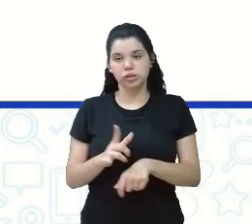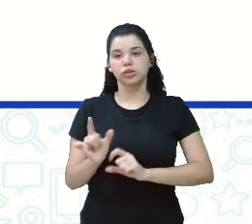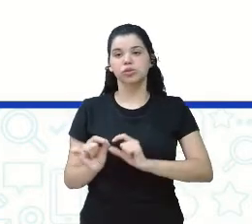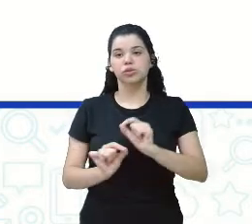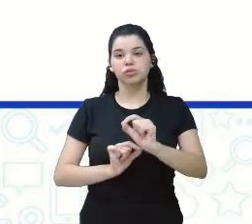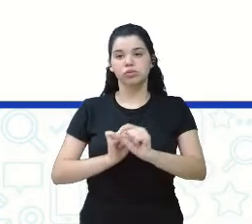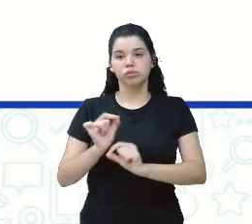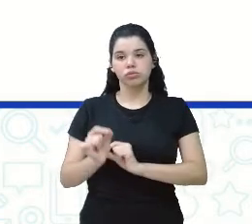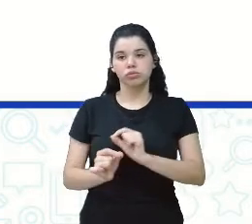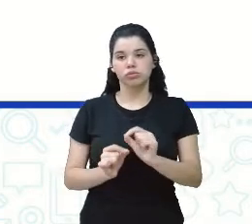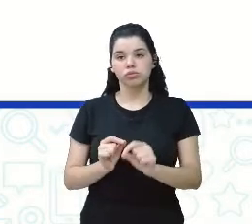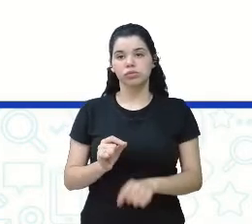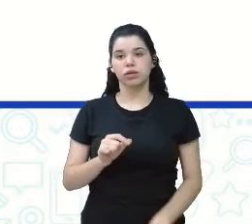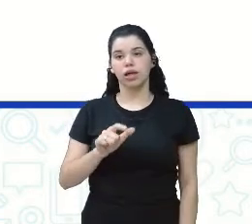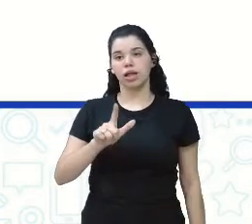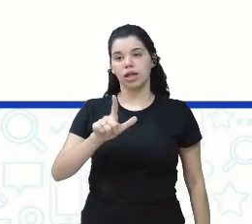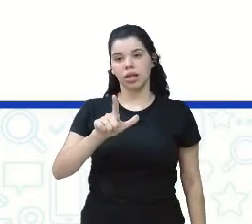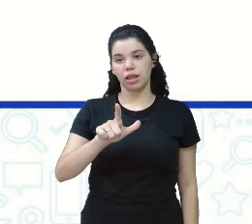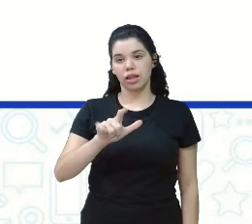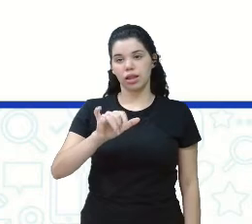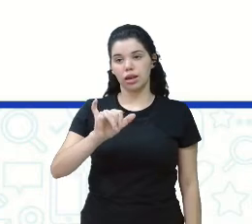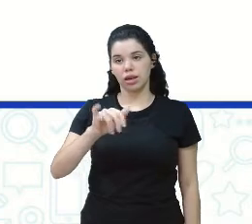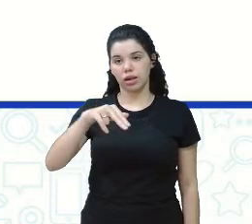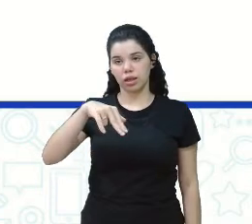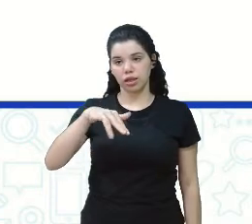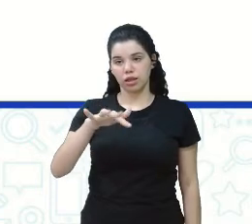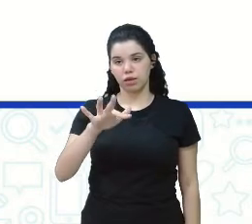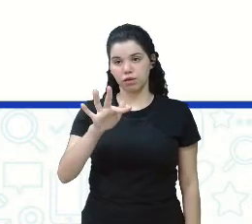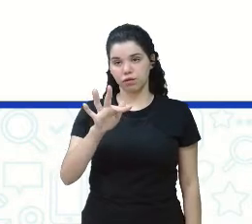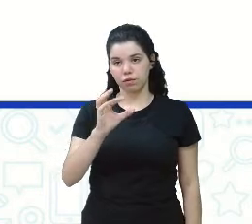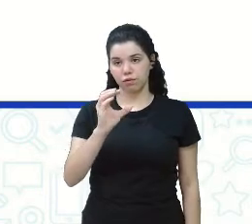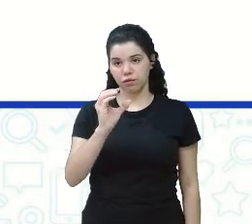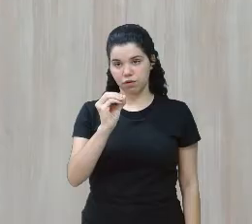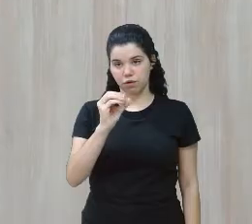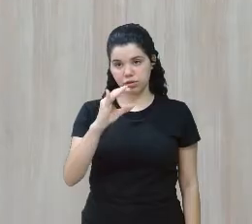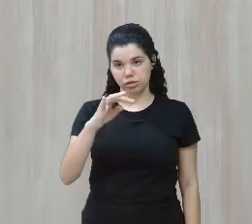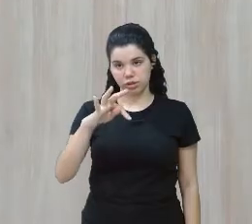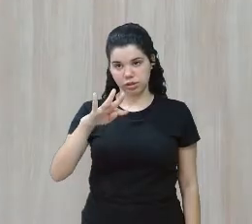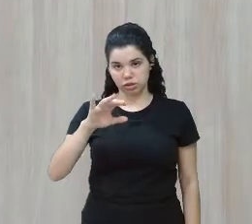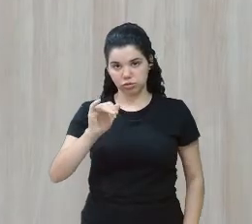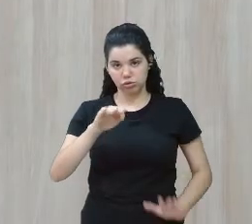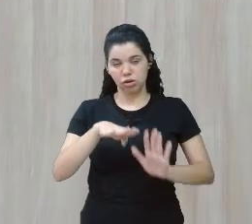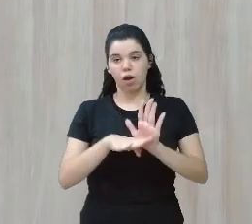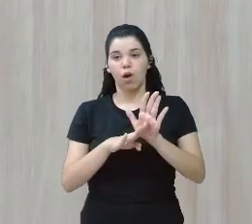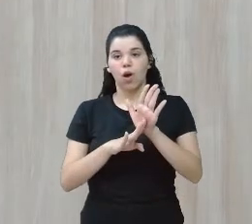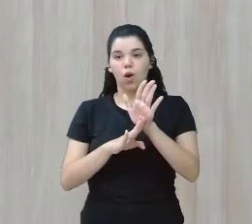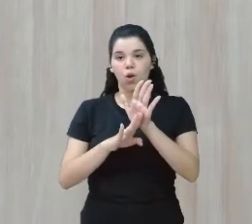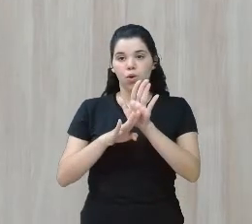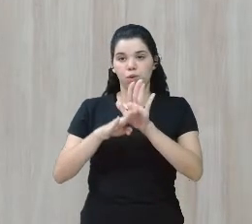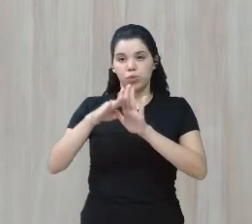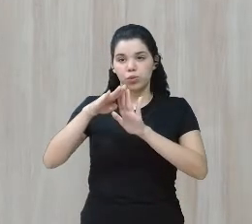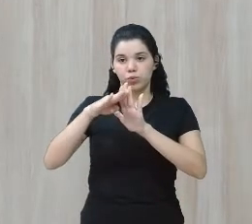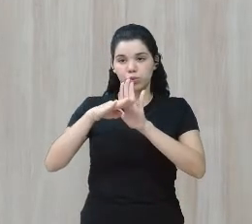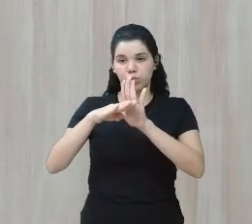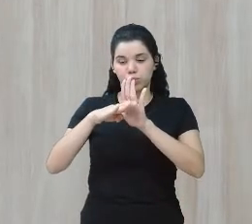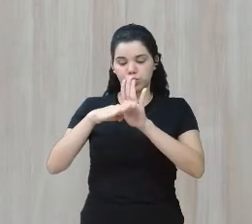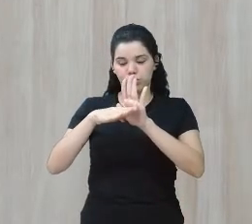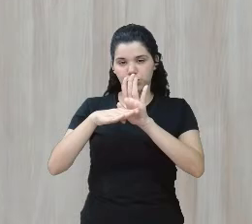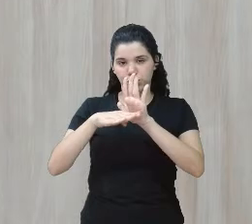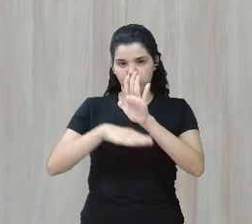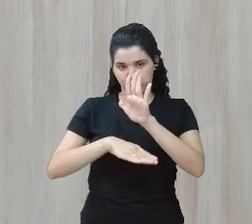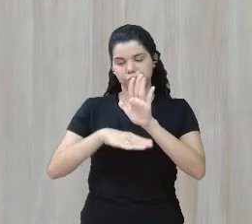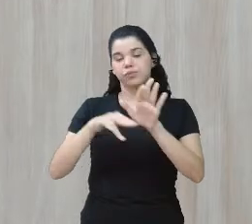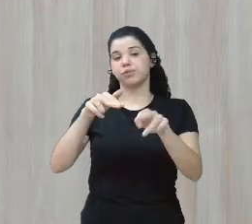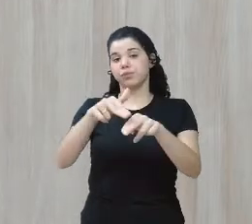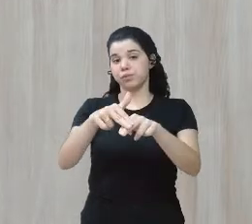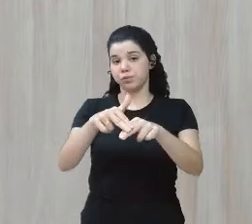redução na contagem dos linfócitos TCD4 positivo. Então, nessa fase, observa-se que ela já